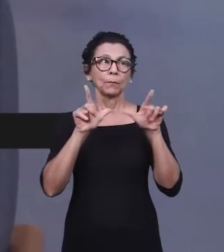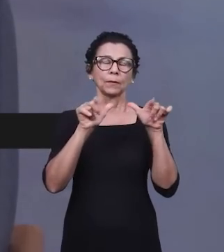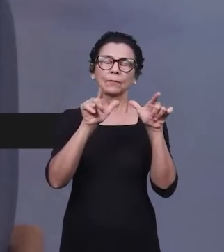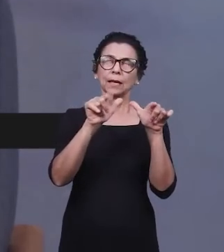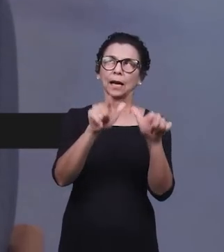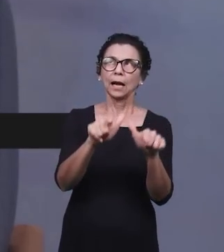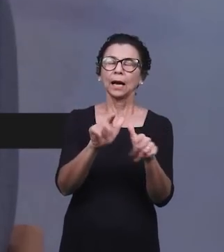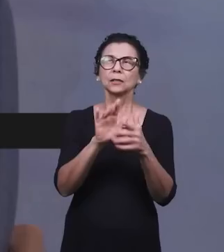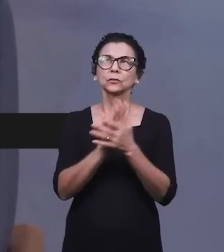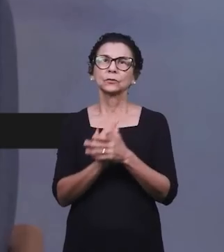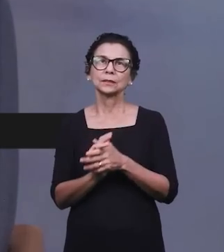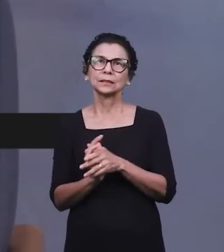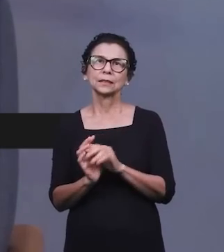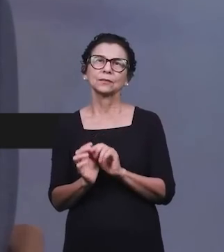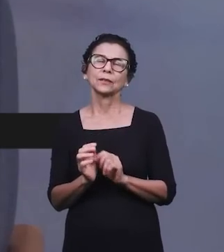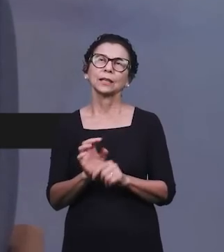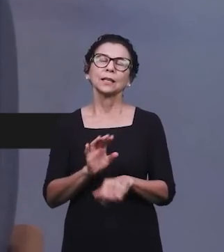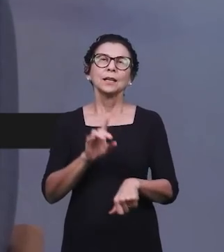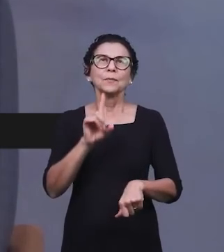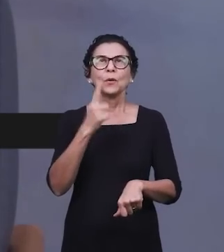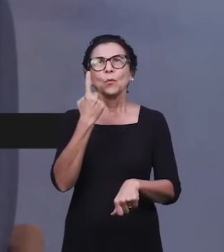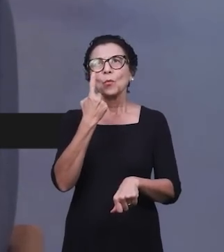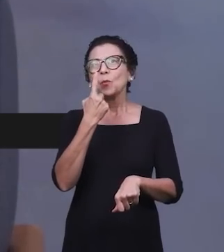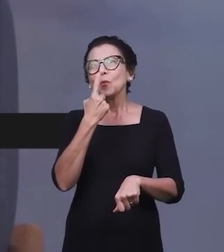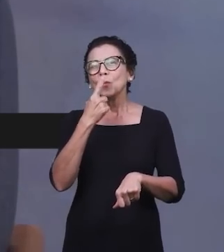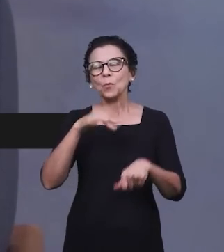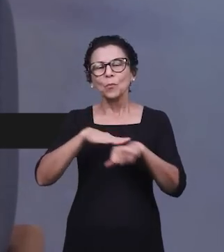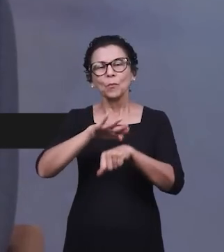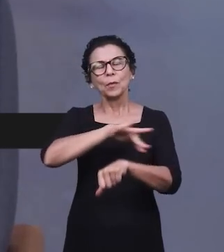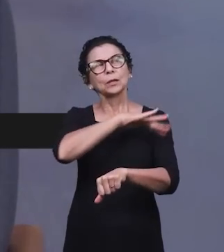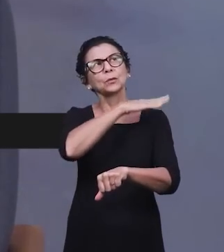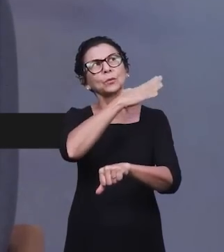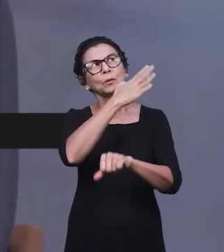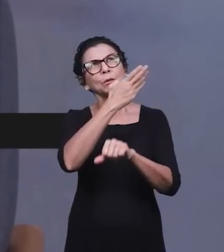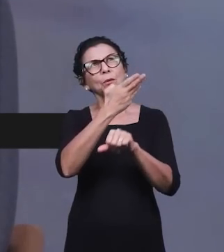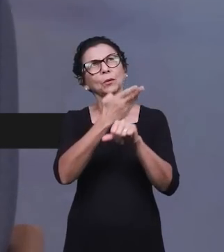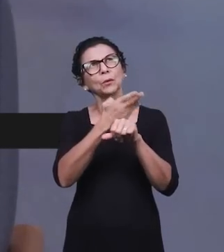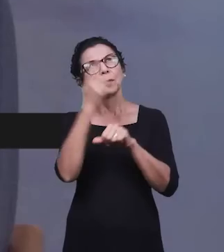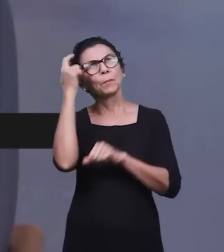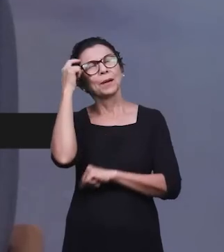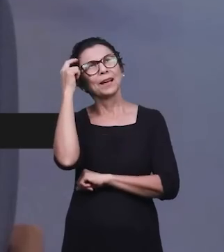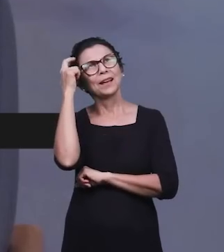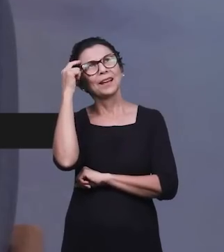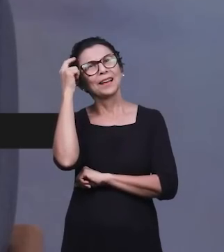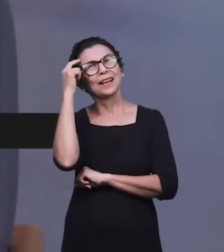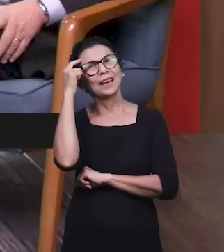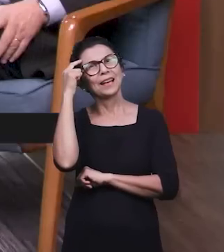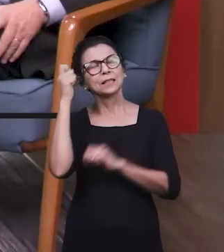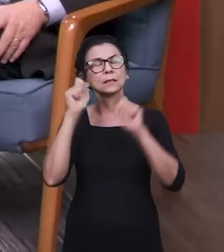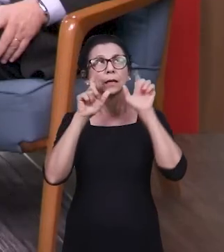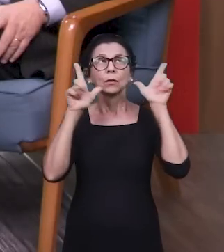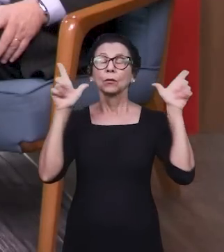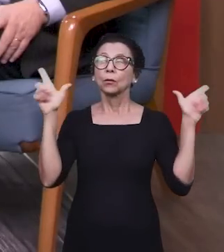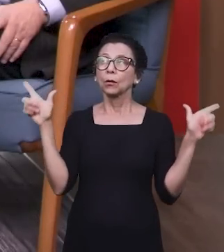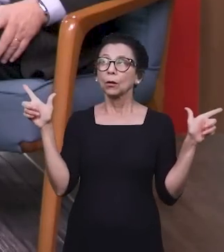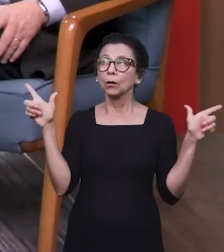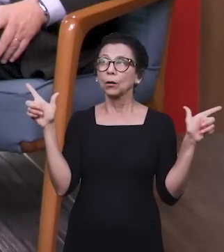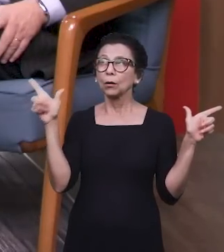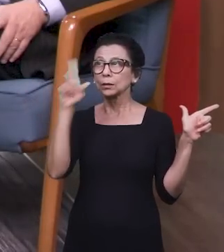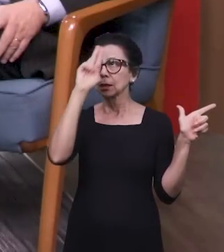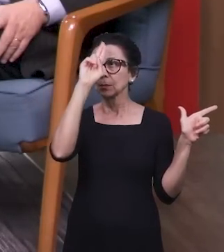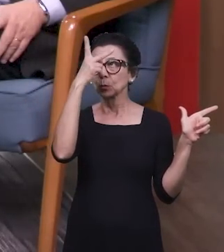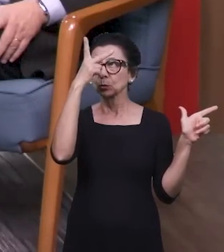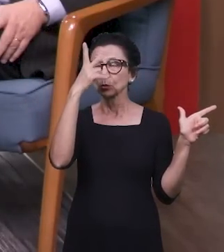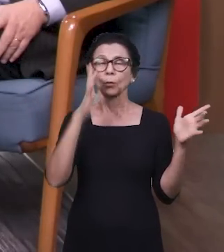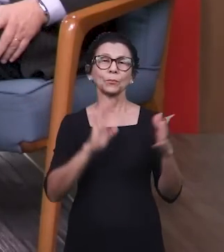é que você tente pensar pelo menos mais uma noite, porque às vezes você oxigena um pouquinho o cérebro ali, acorda pensando diferente. Então é interessante,